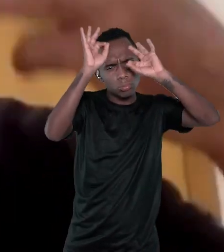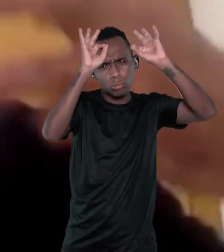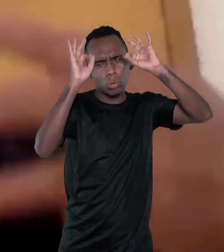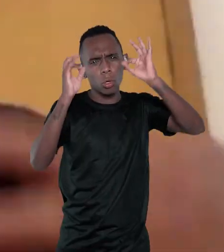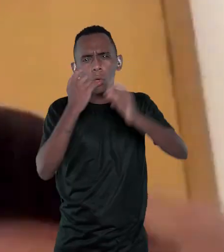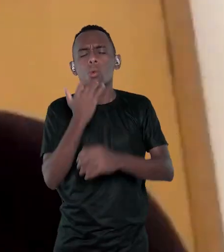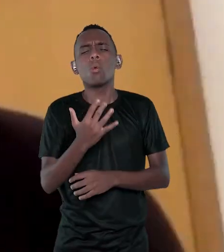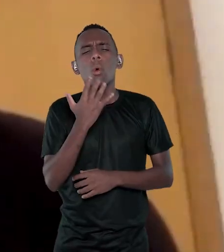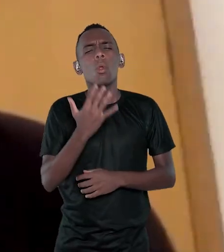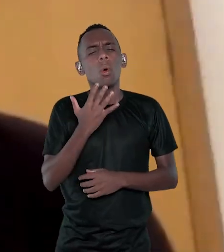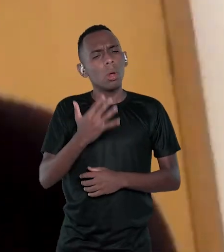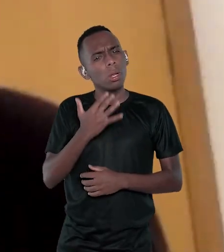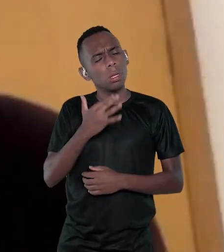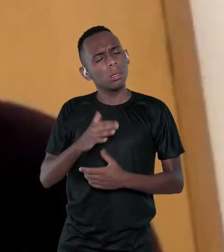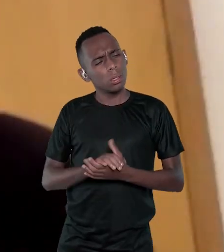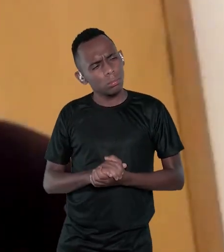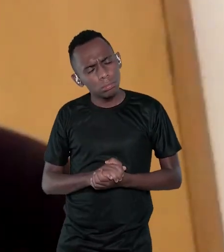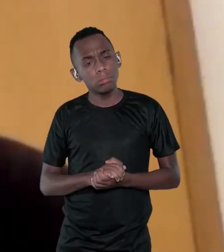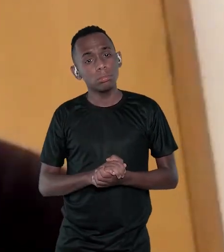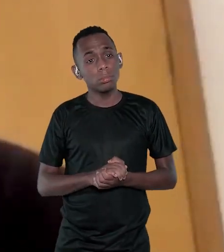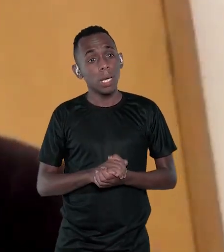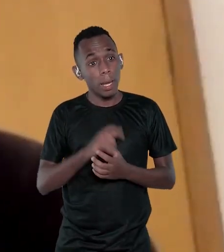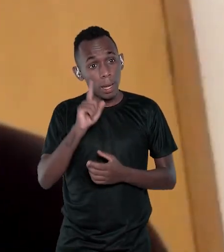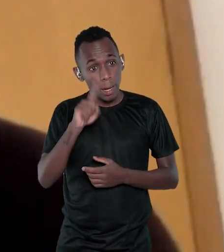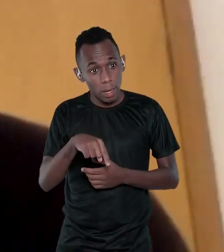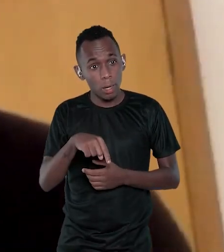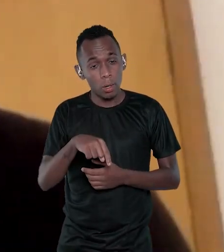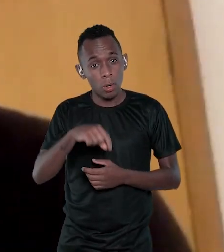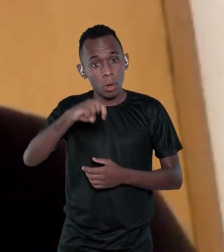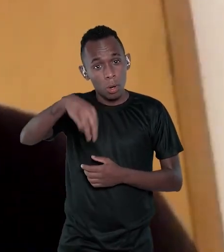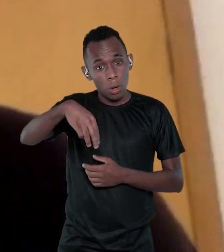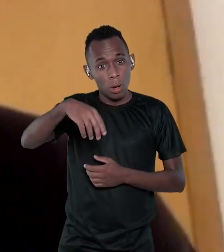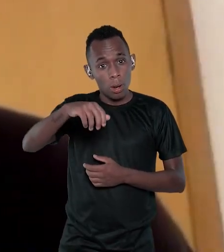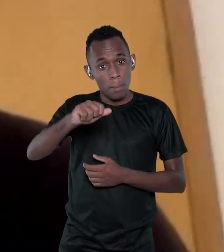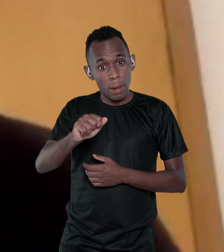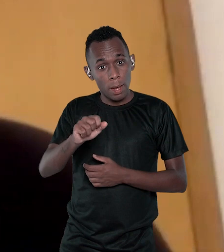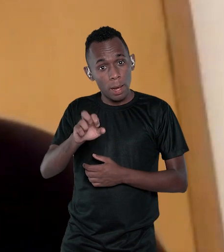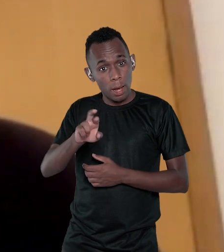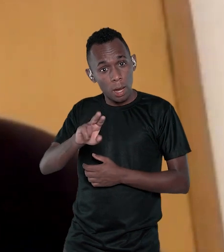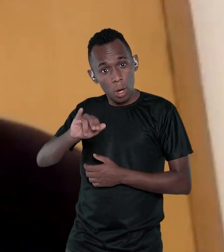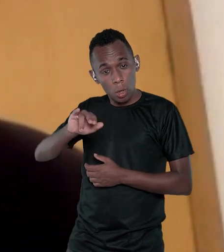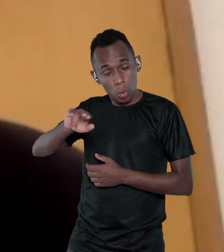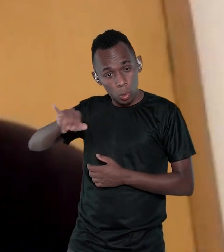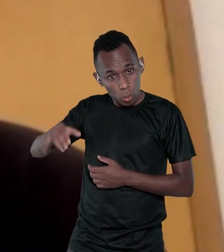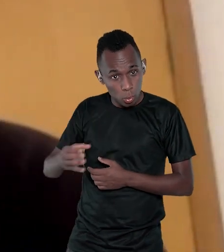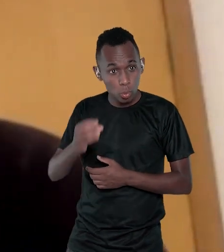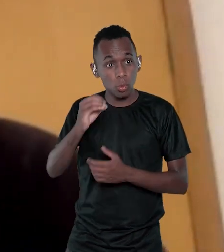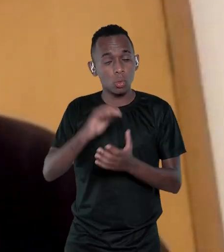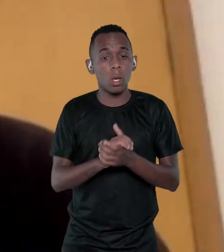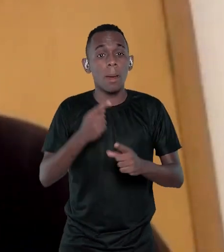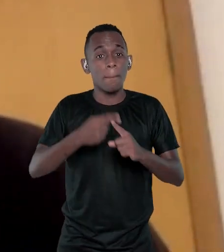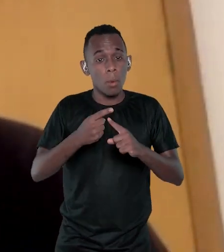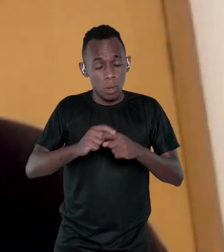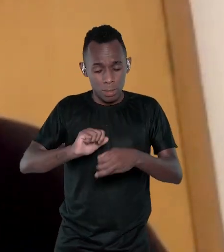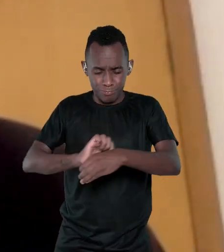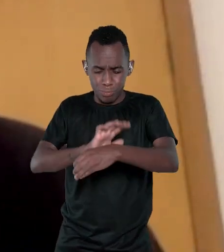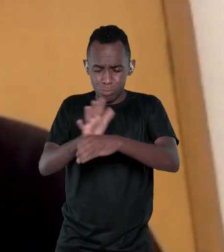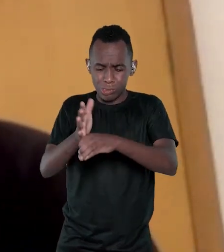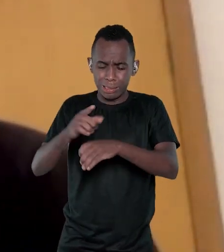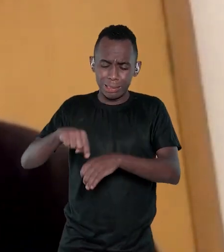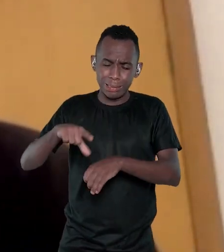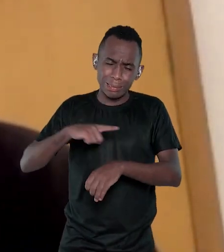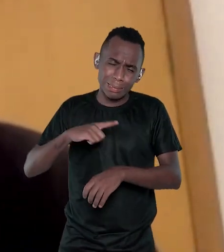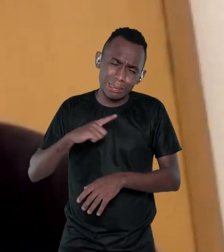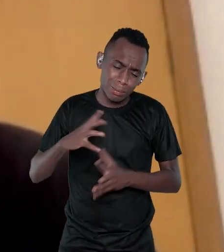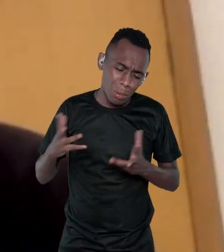cabeça, cheio de fitas coloridas. Era o Marujo. Montes Claros tem uma